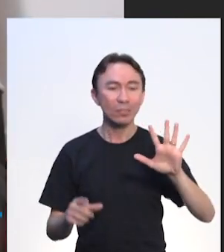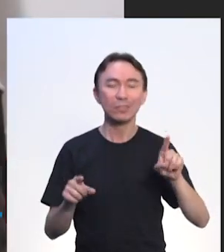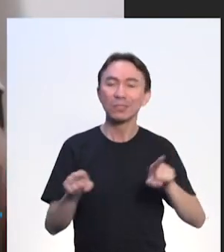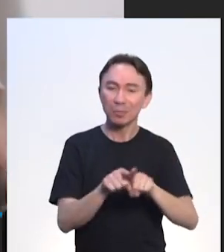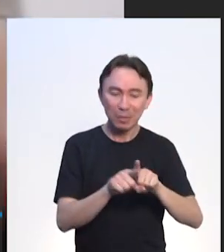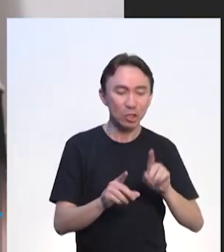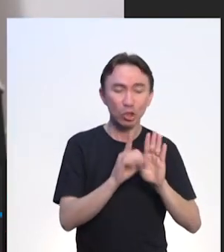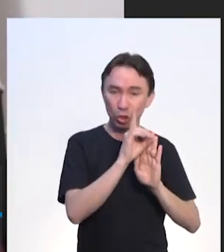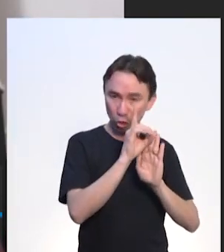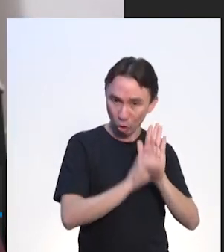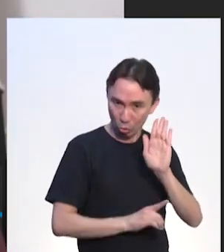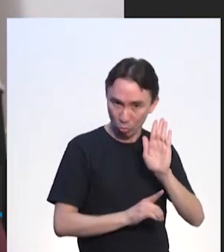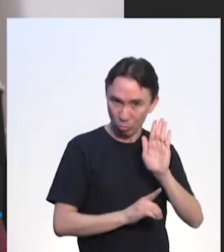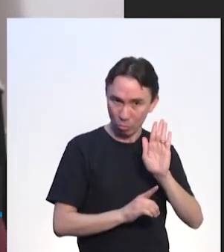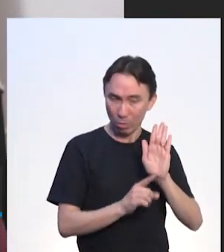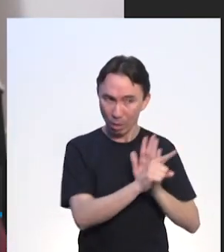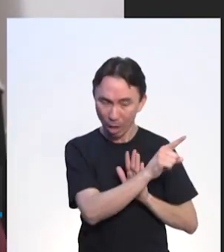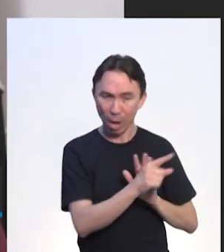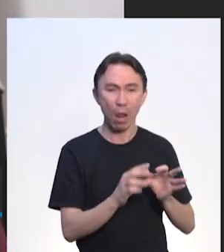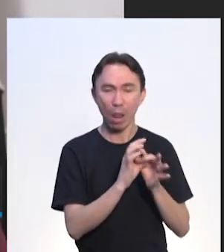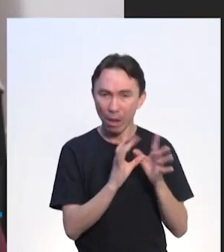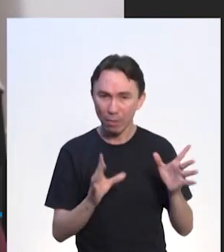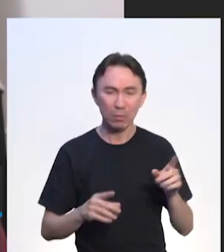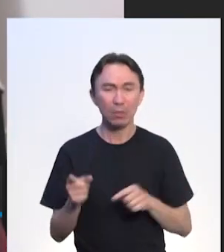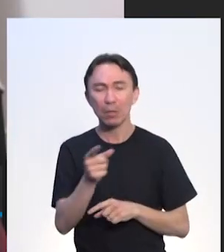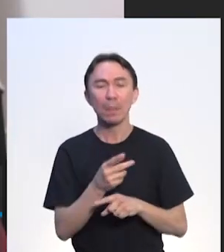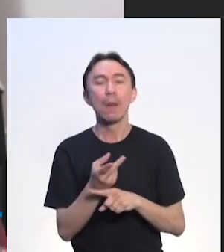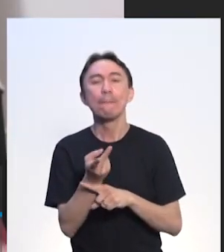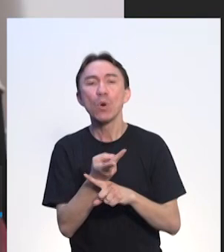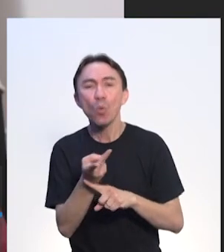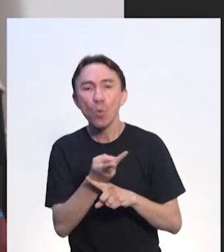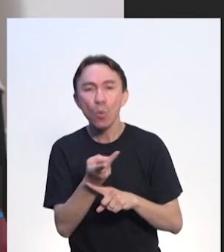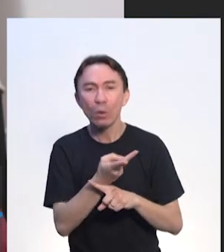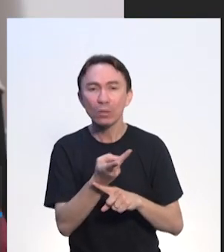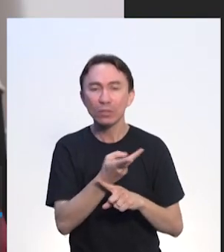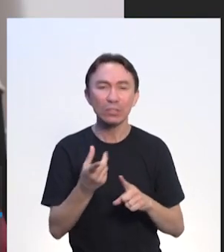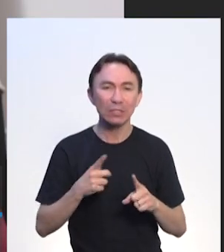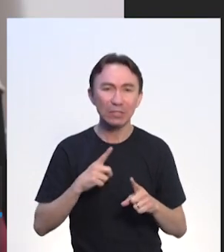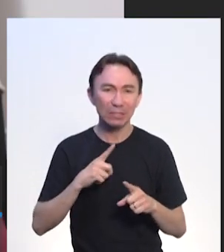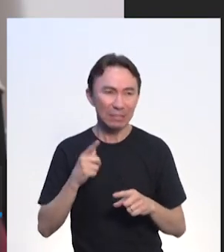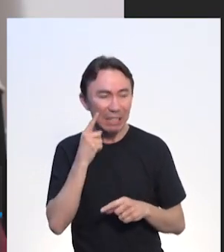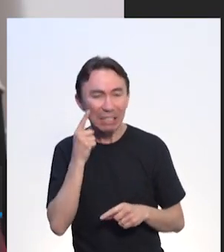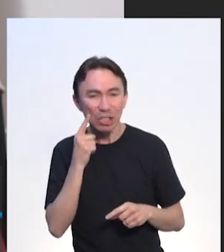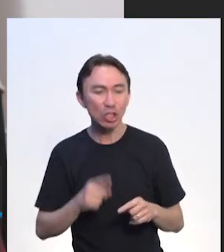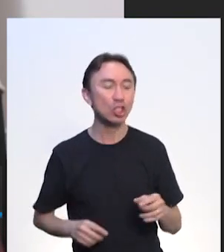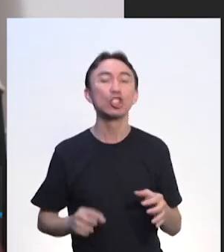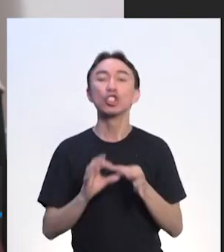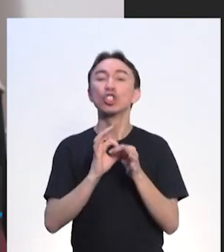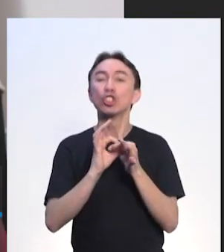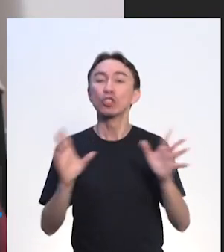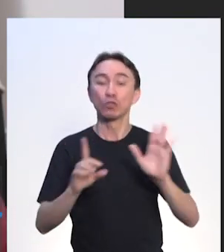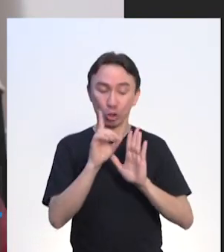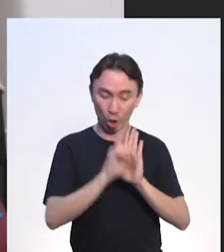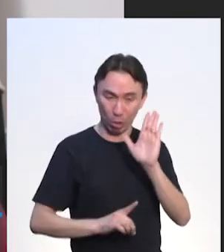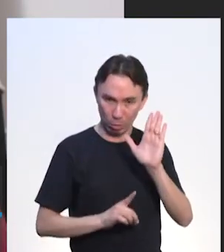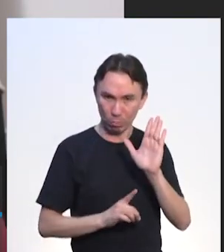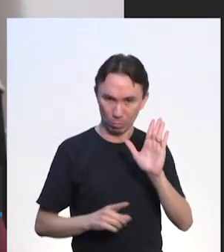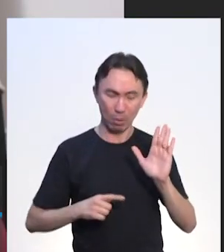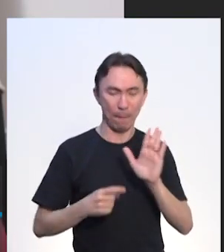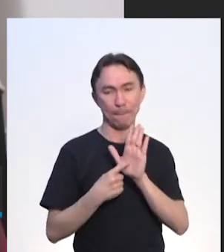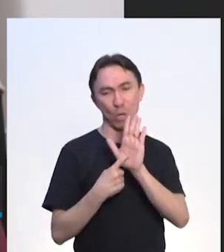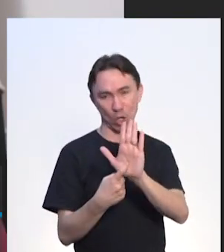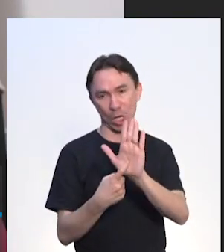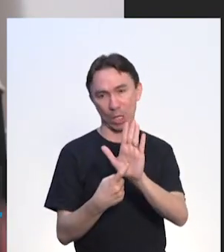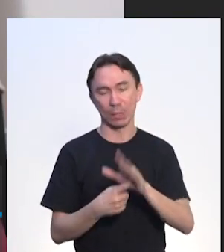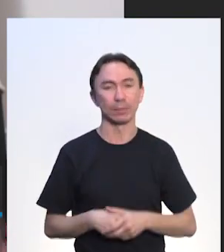livres, então é só procurar sobre desemprego juvenil e colocar no filtro direitos livres que vai aparecer. E